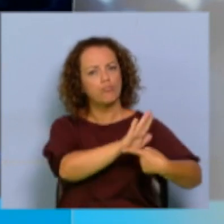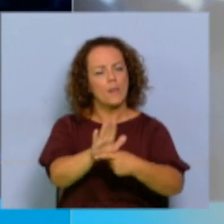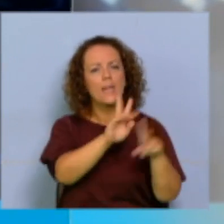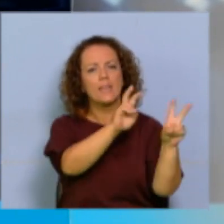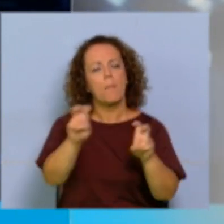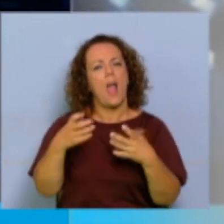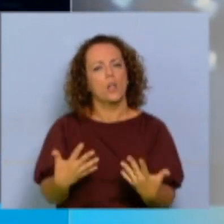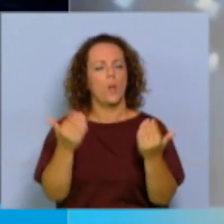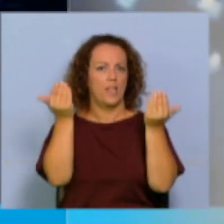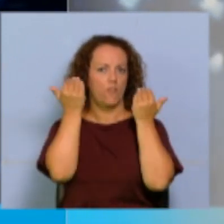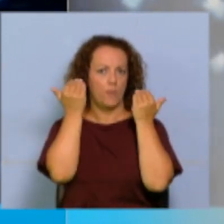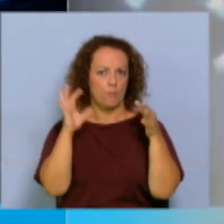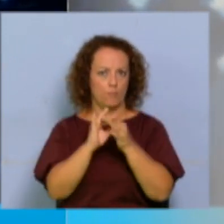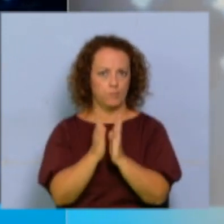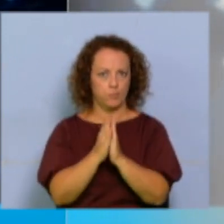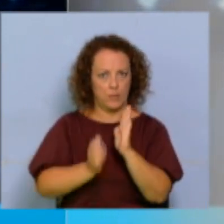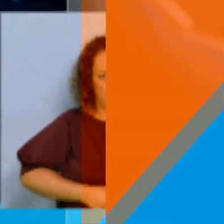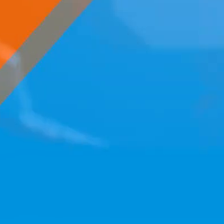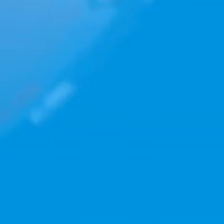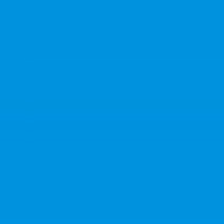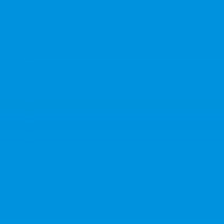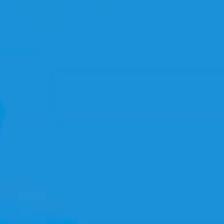da atualidade informativa na Igreja Católica.